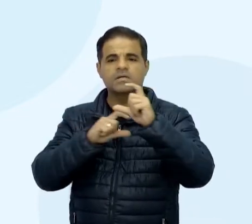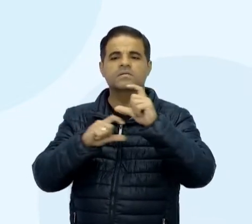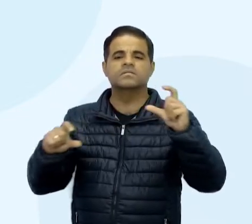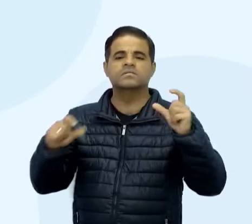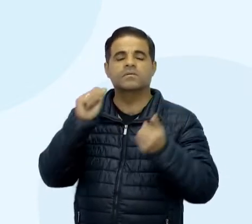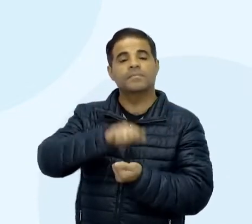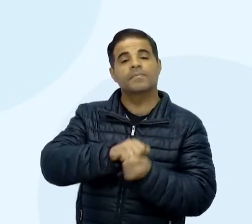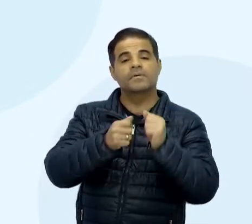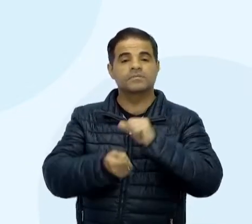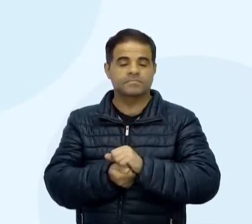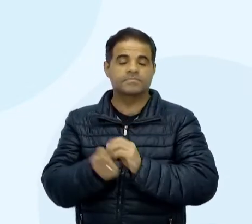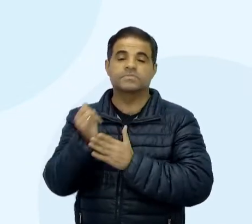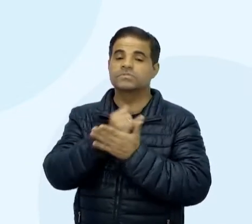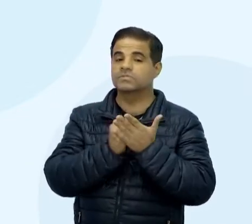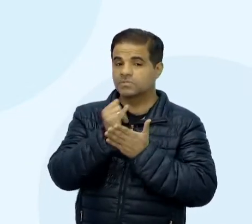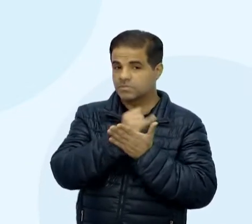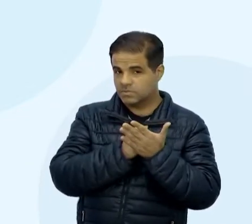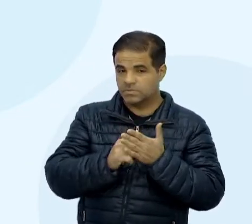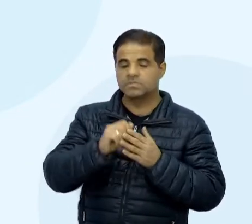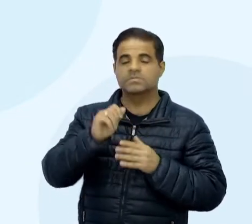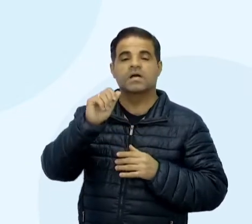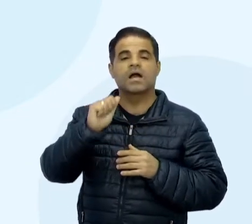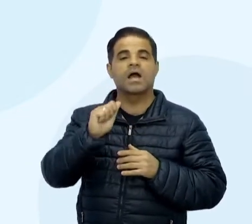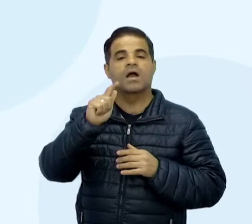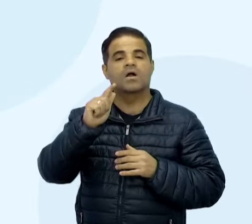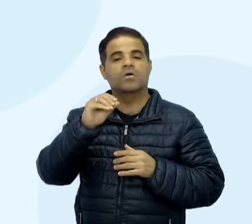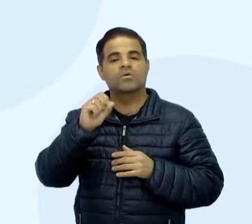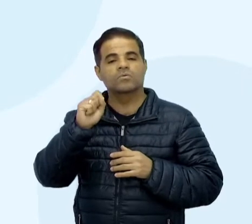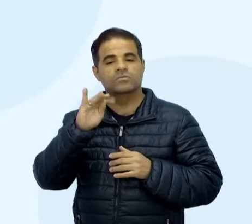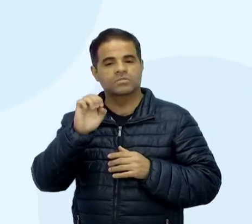da ilustração de Angelo Agostini de